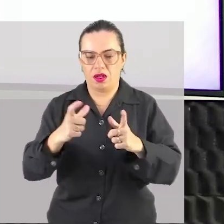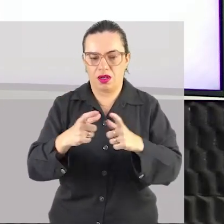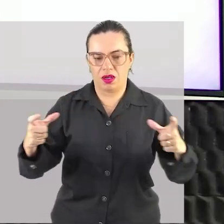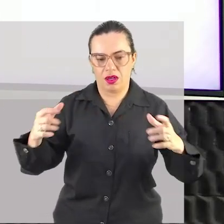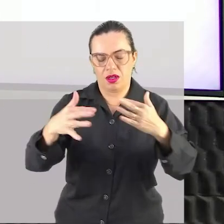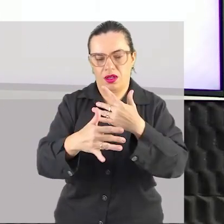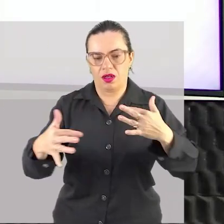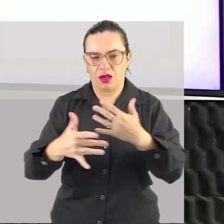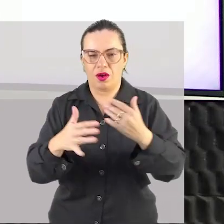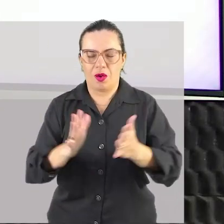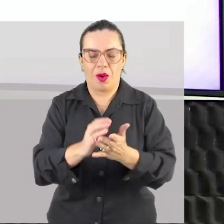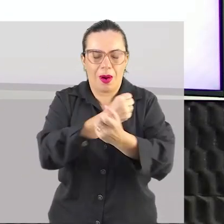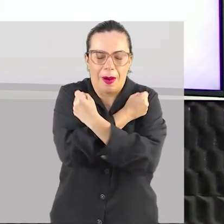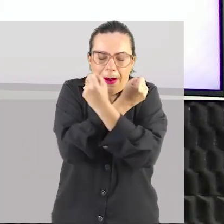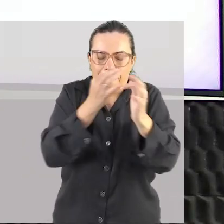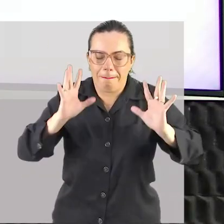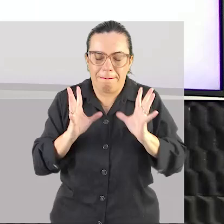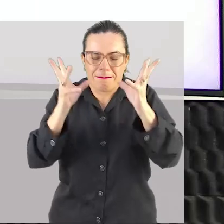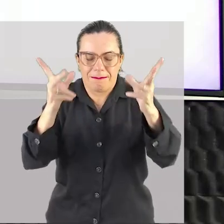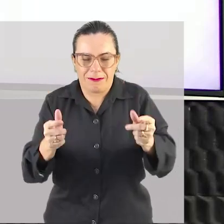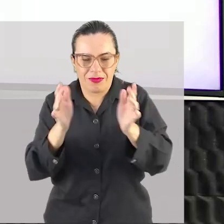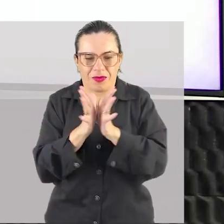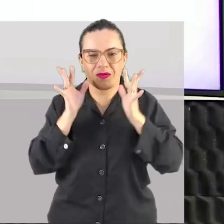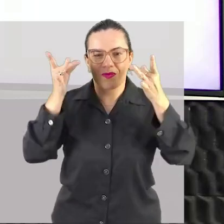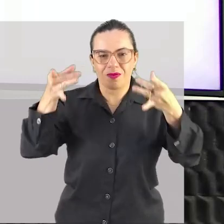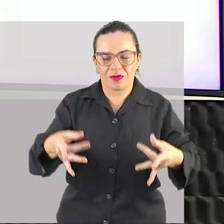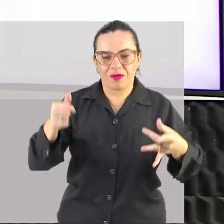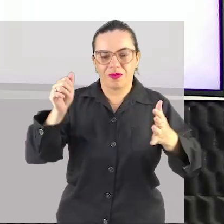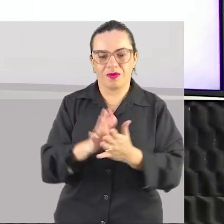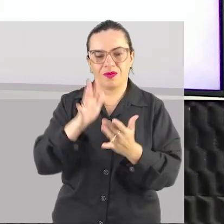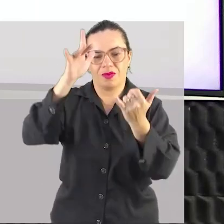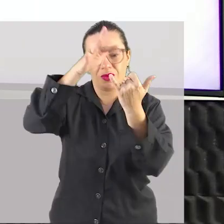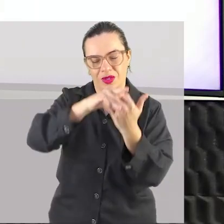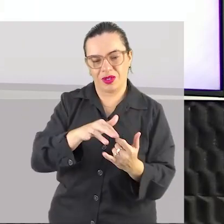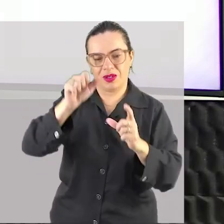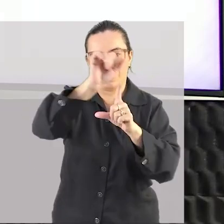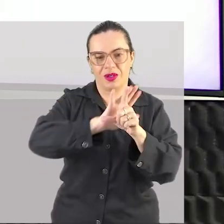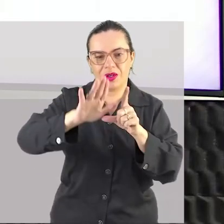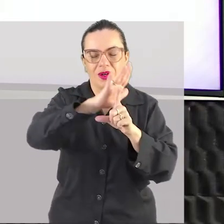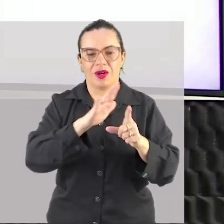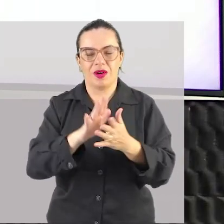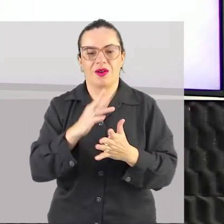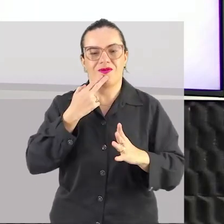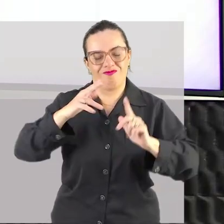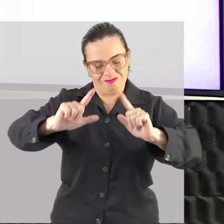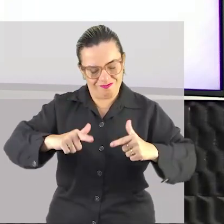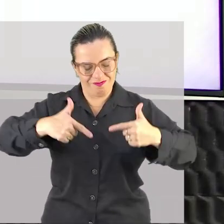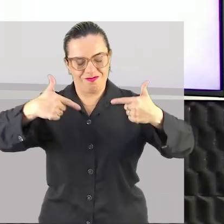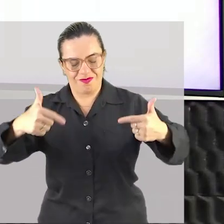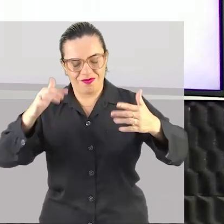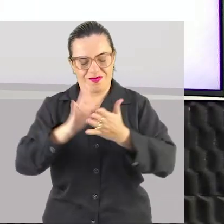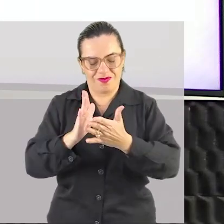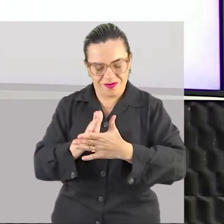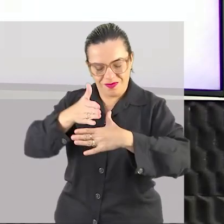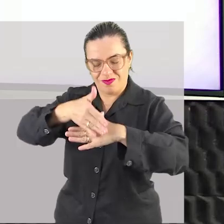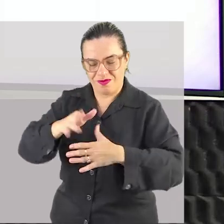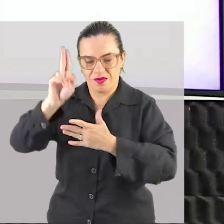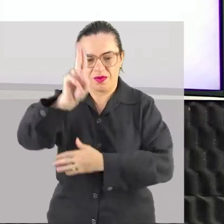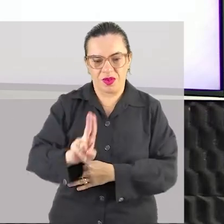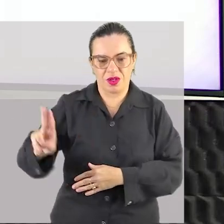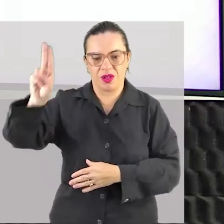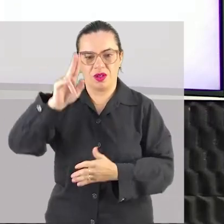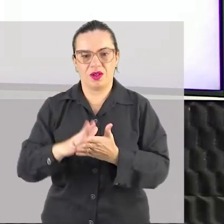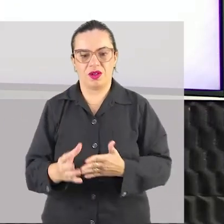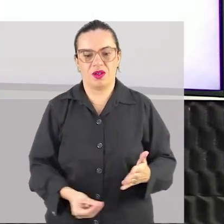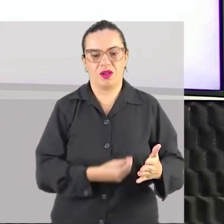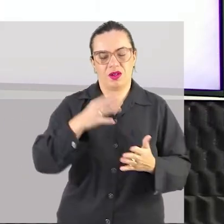Ribamar e que estão aqui ligadinhos no nosso canal da plataforma Gonçalves Dias boa sorte a todos vocês nessa corrida pra universidade mas